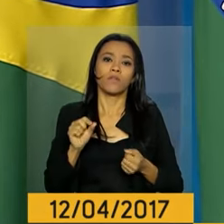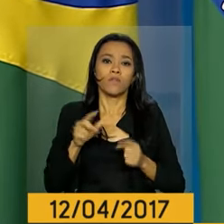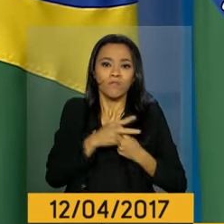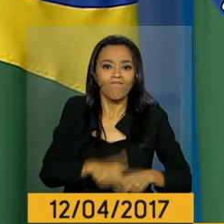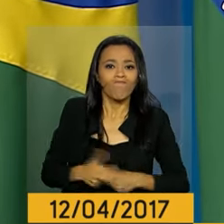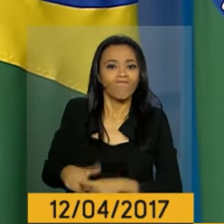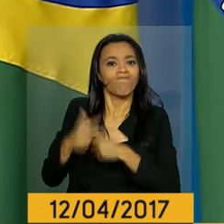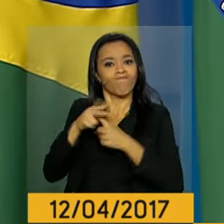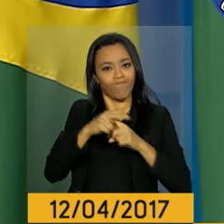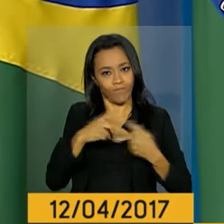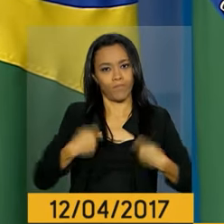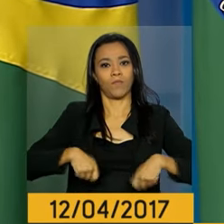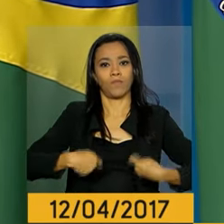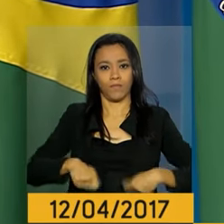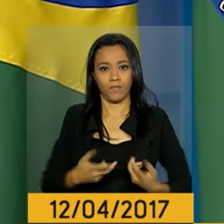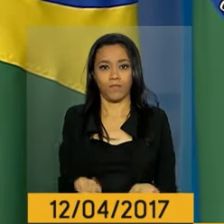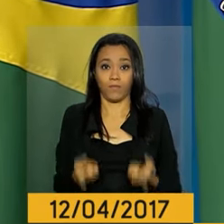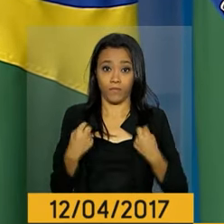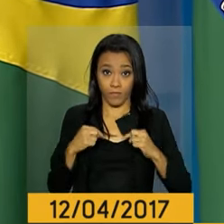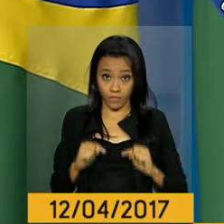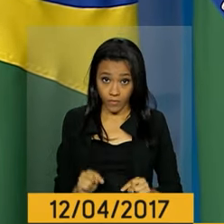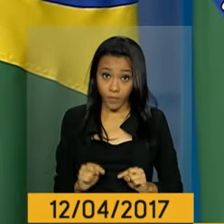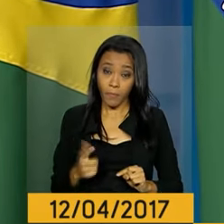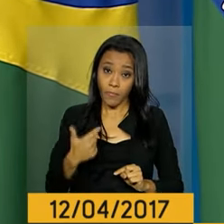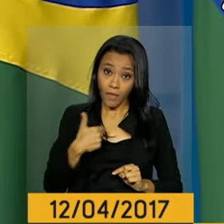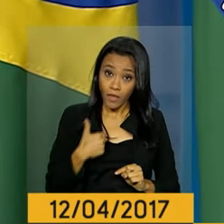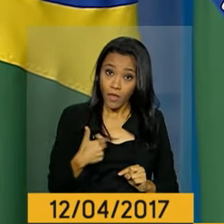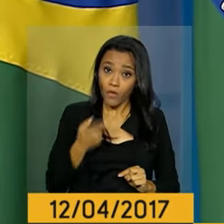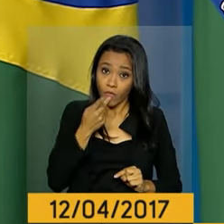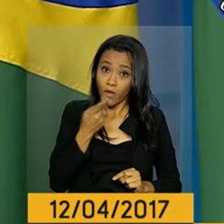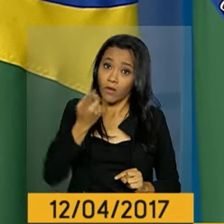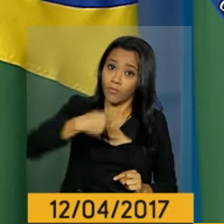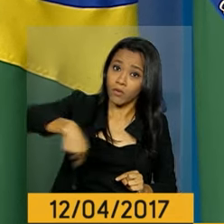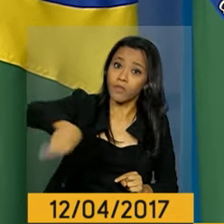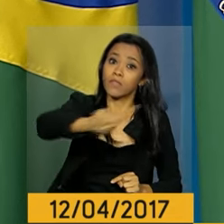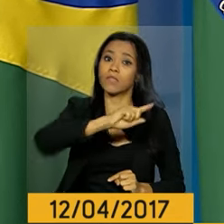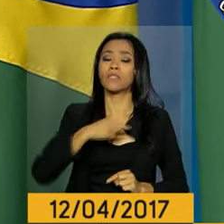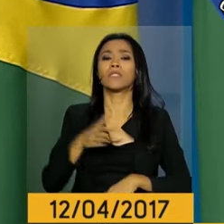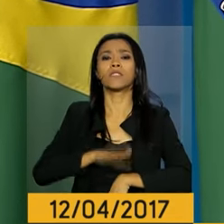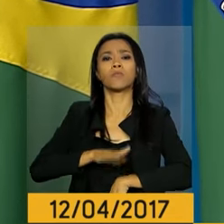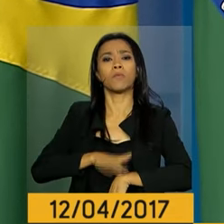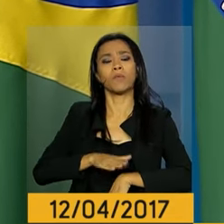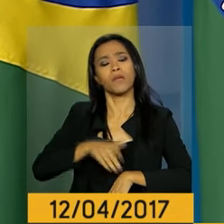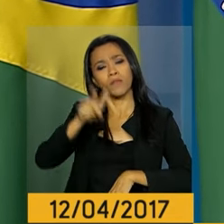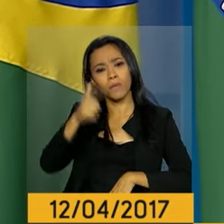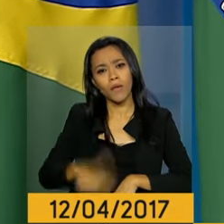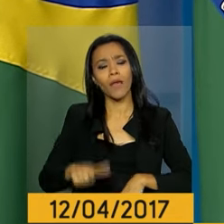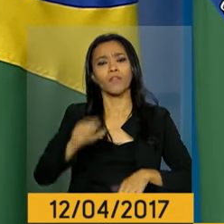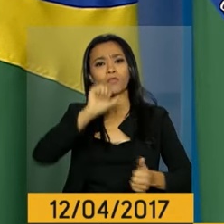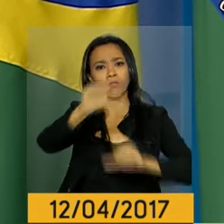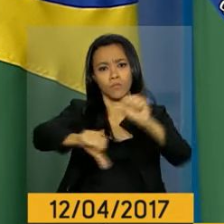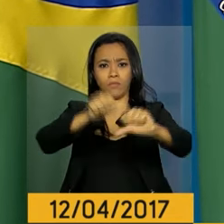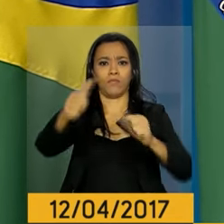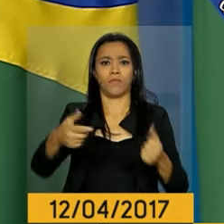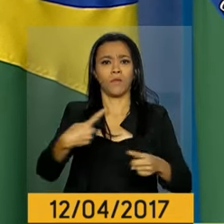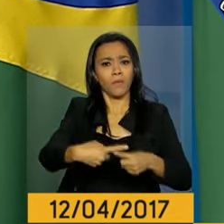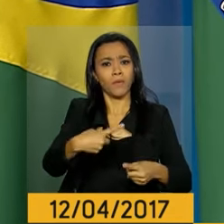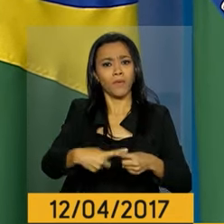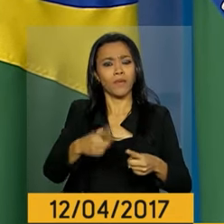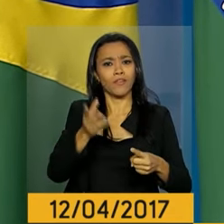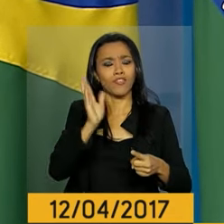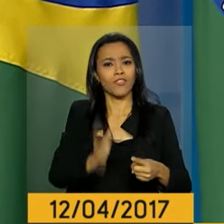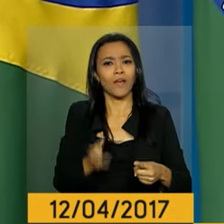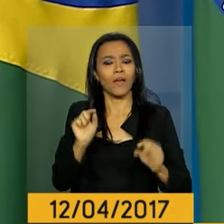as adequações necessárias e eu tomo a liberdade de dizer que este momento é mais um momento de reforma nãoé porque está se